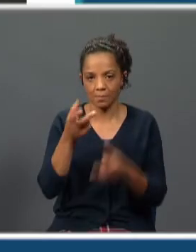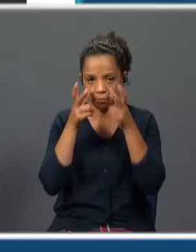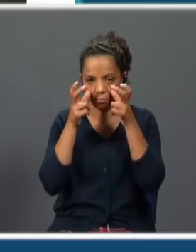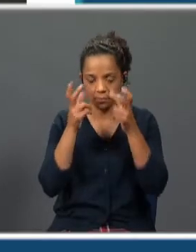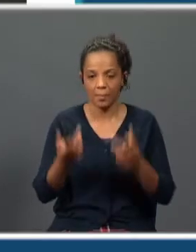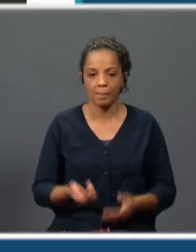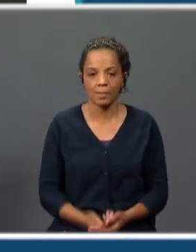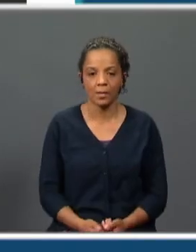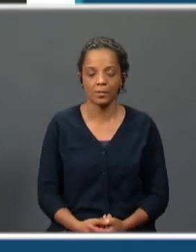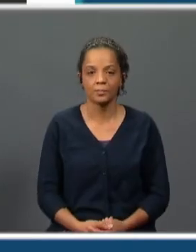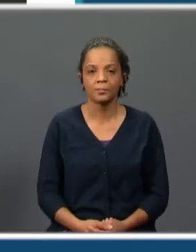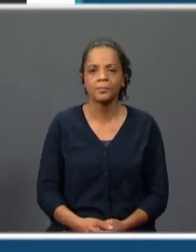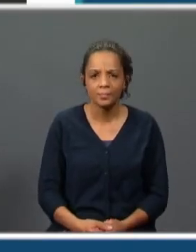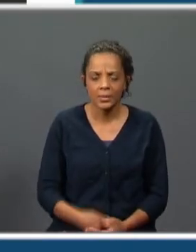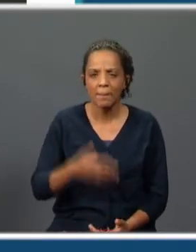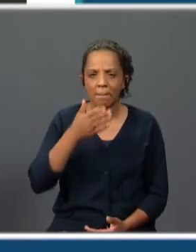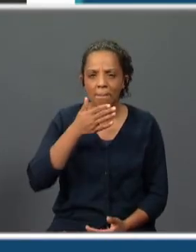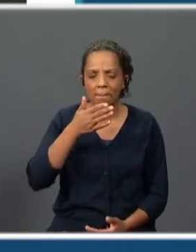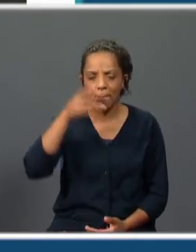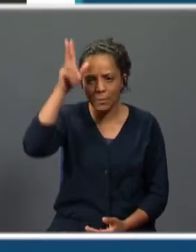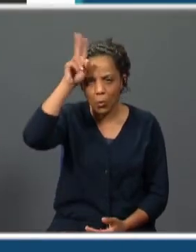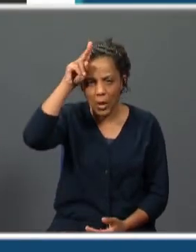visualização. O coelhinho branco.